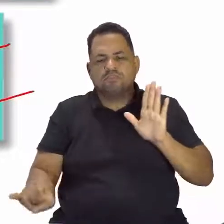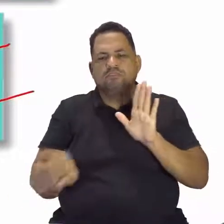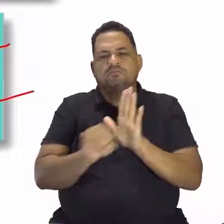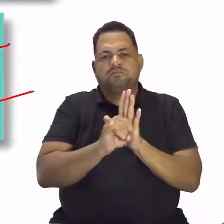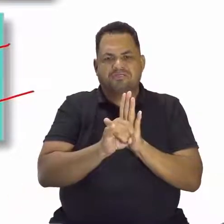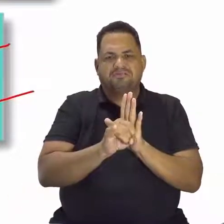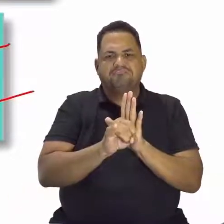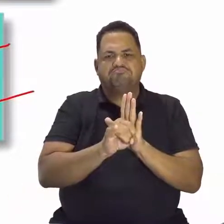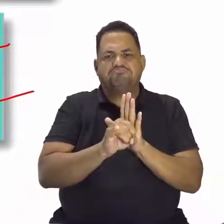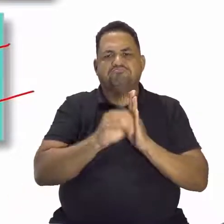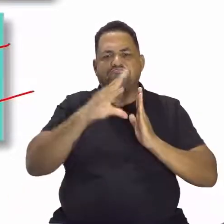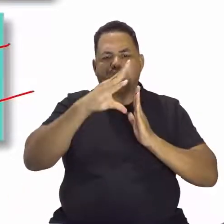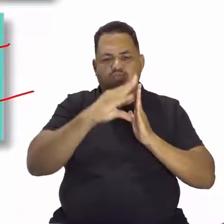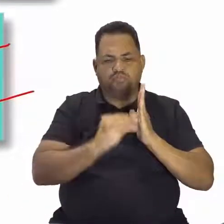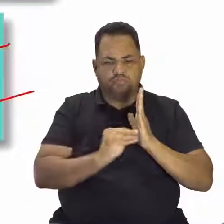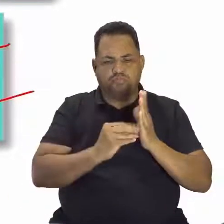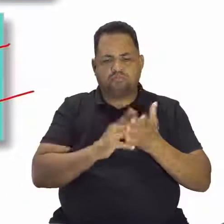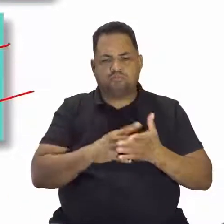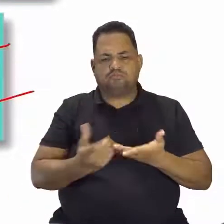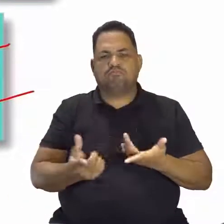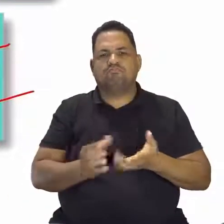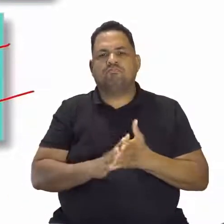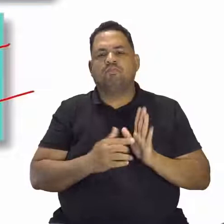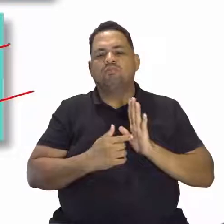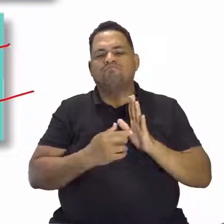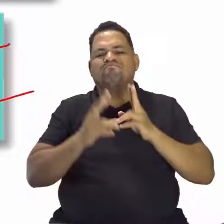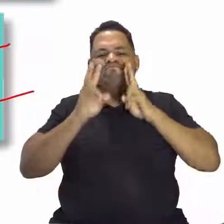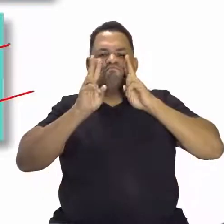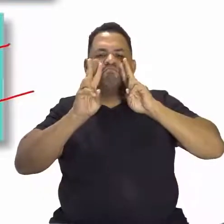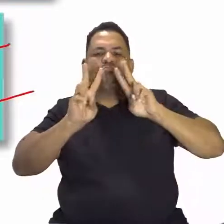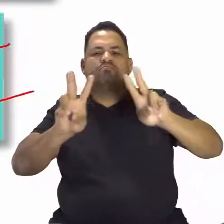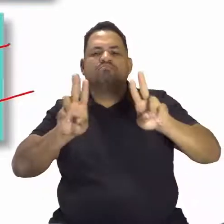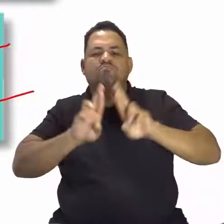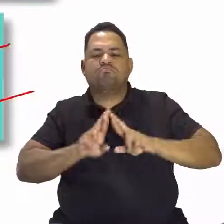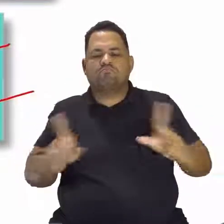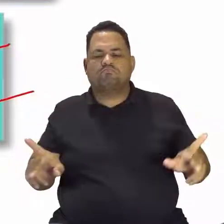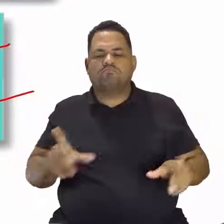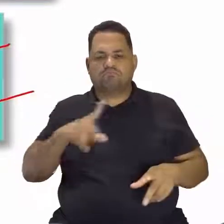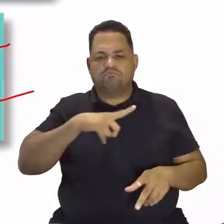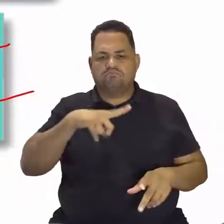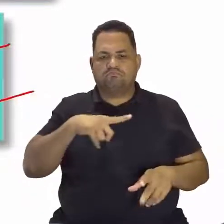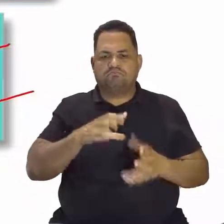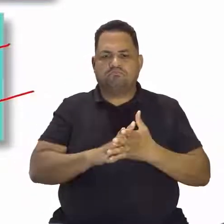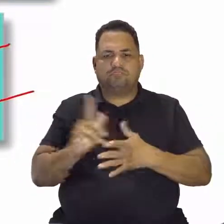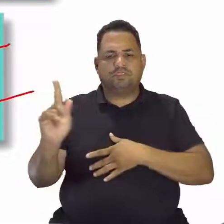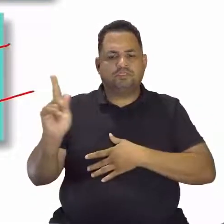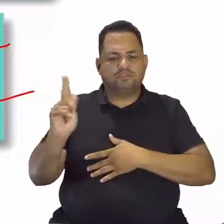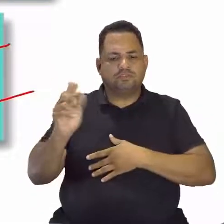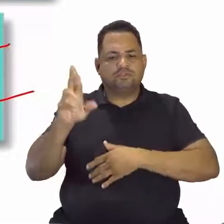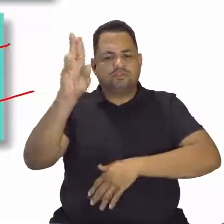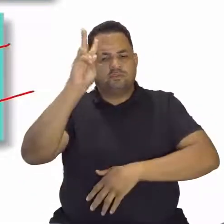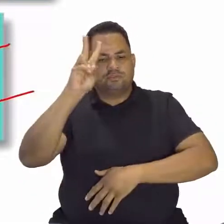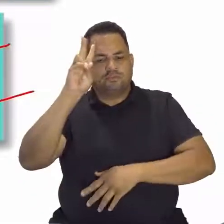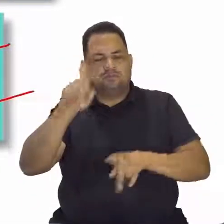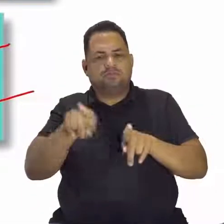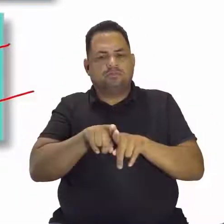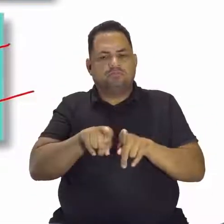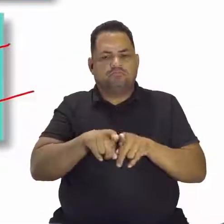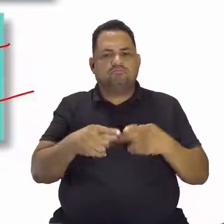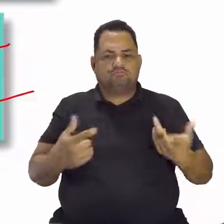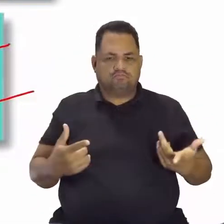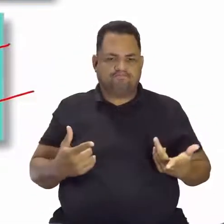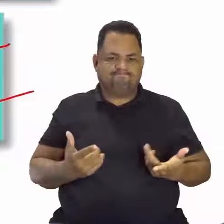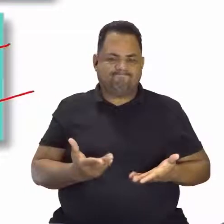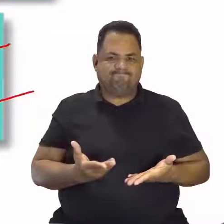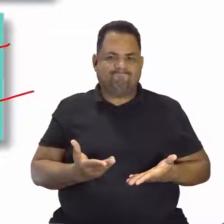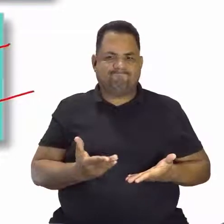curricular, né, trazendo uma visão diferente. Mas vocês têm aí geografia de Rondônia, história de Rondônia, que são